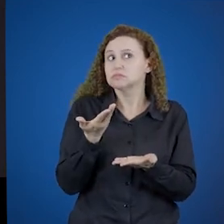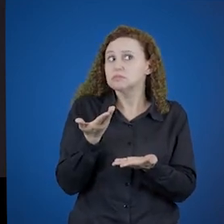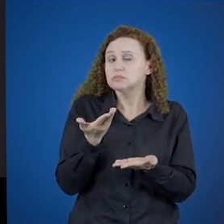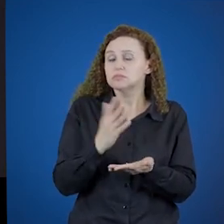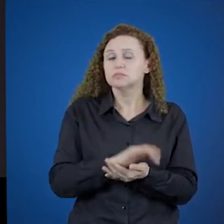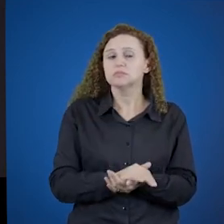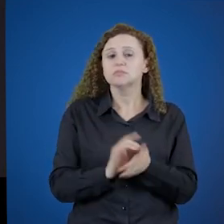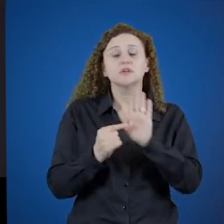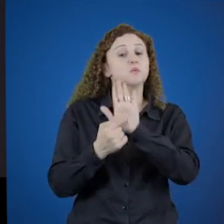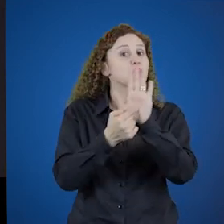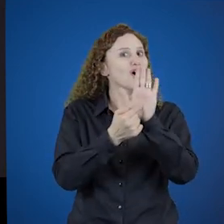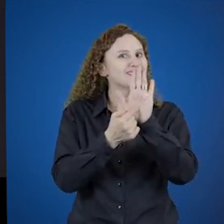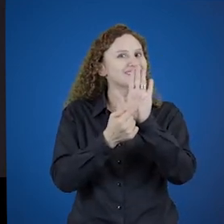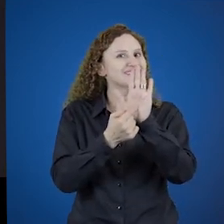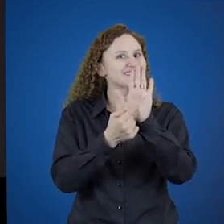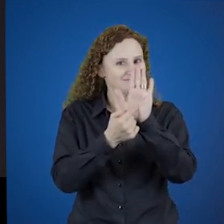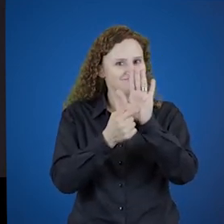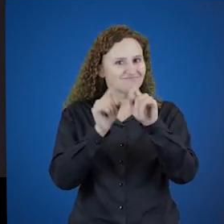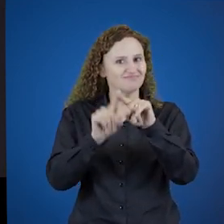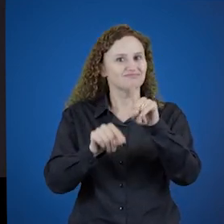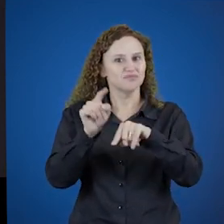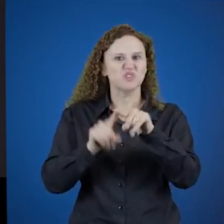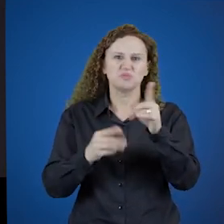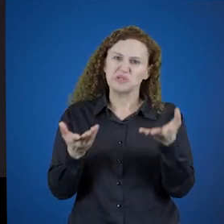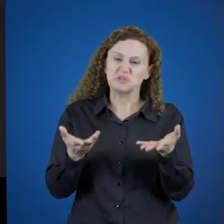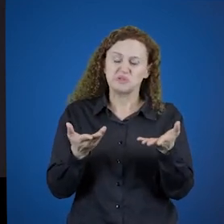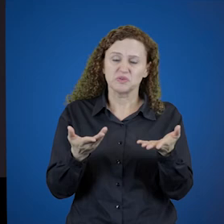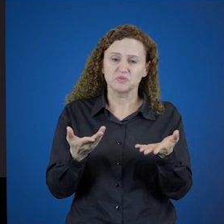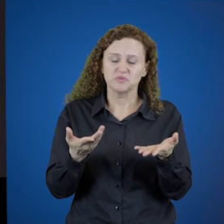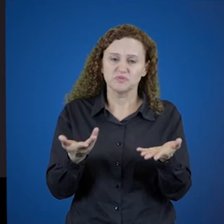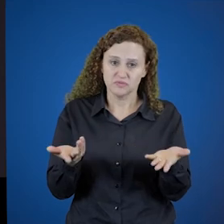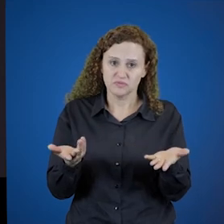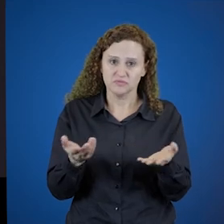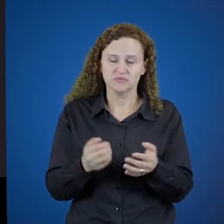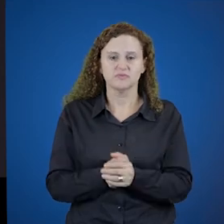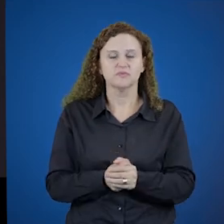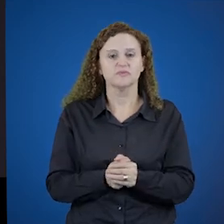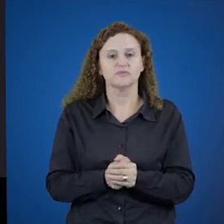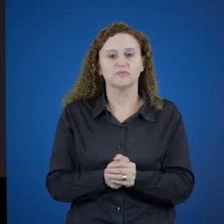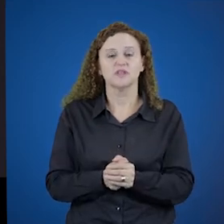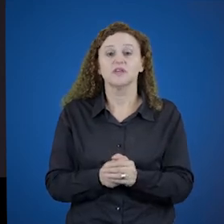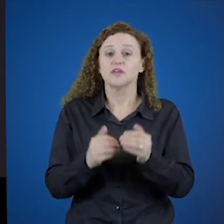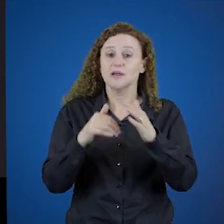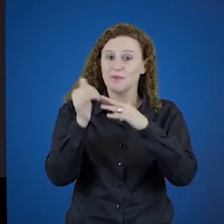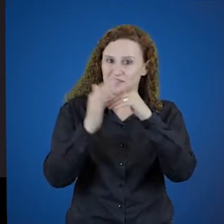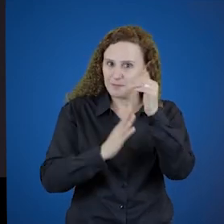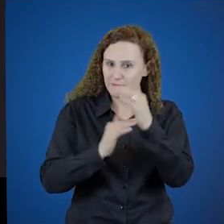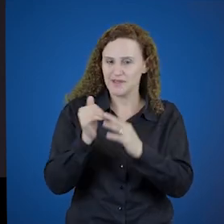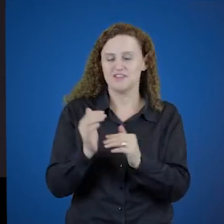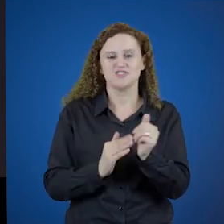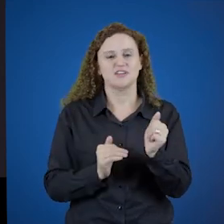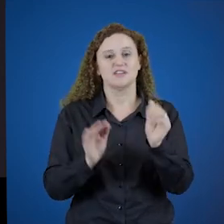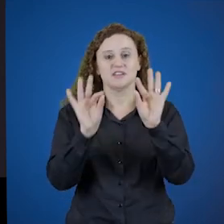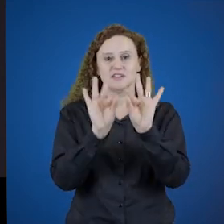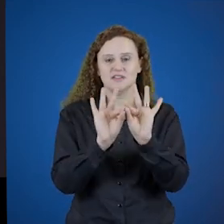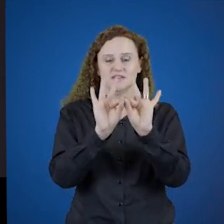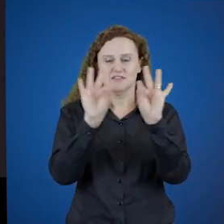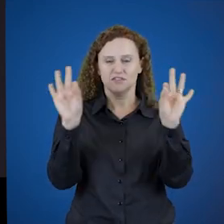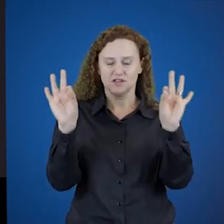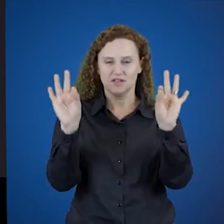faca tá indicando um instrumento meio com qual faço a ação então a